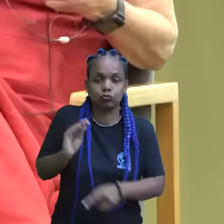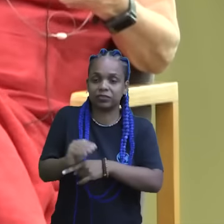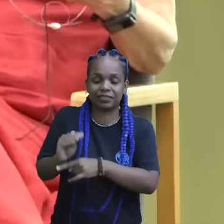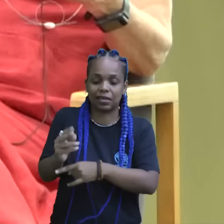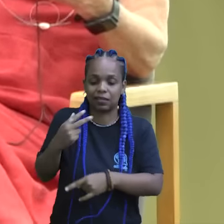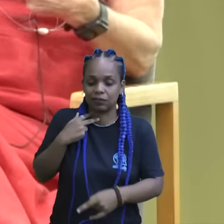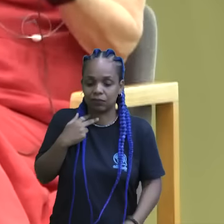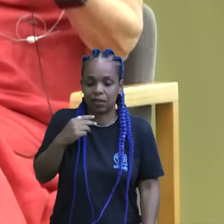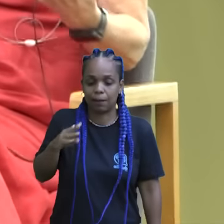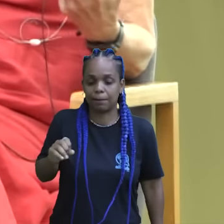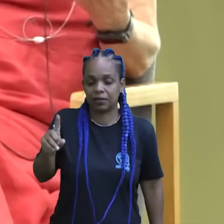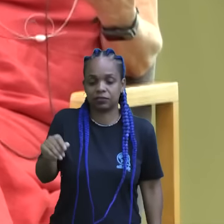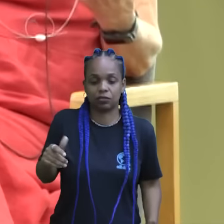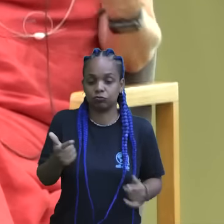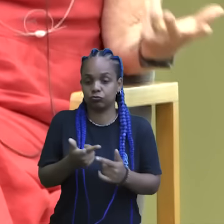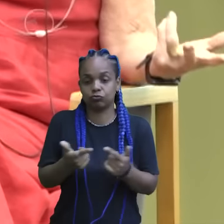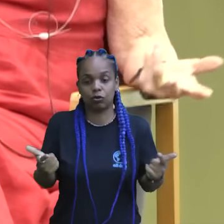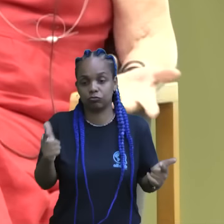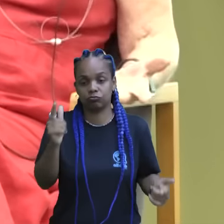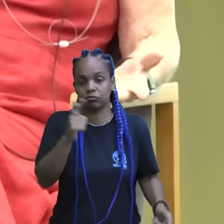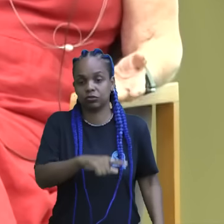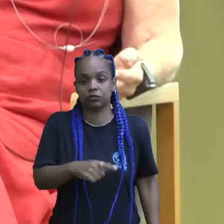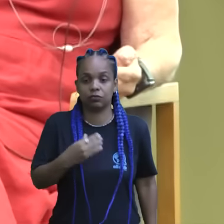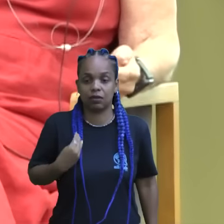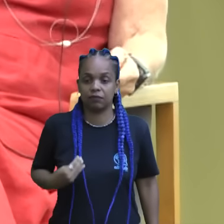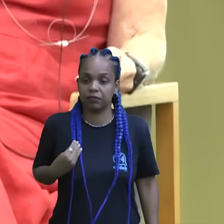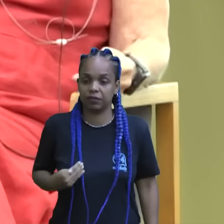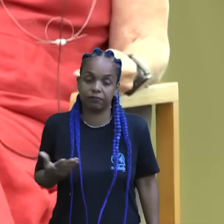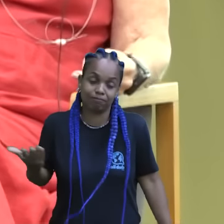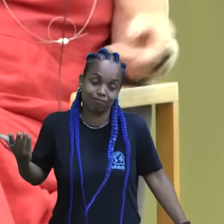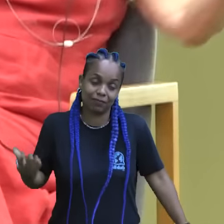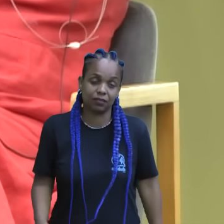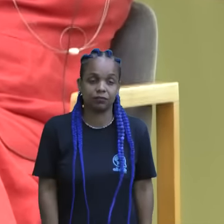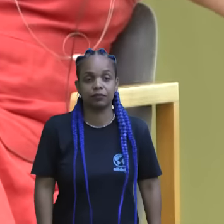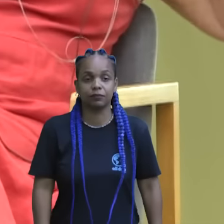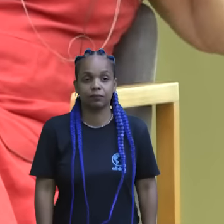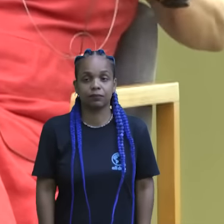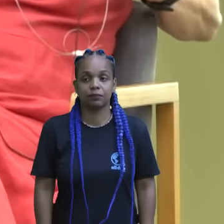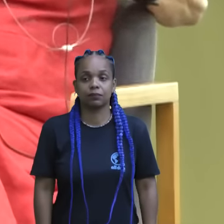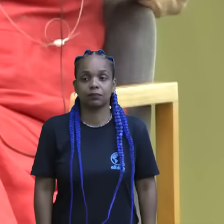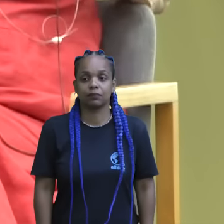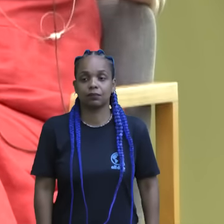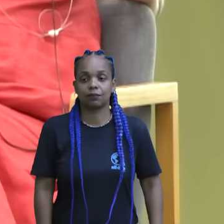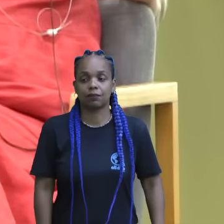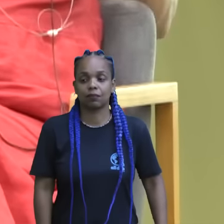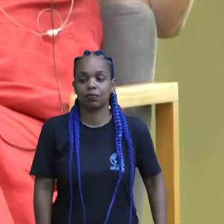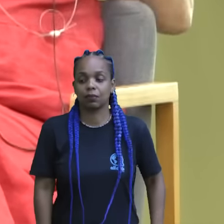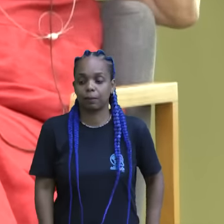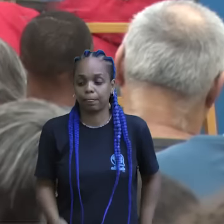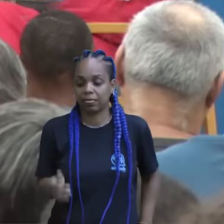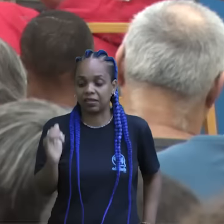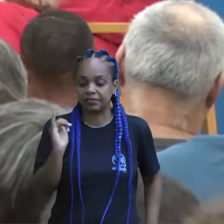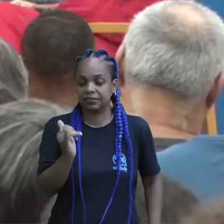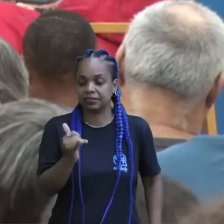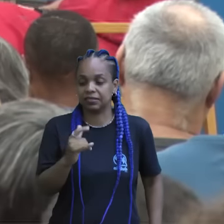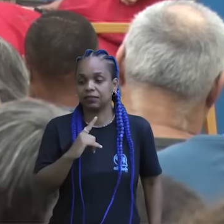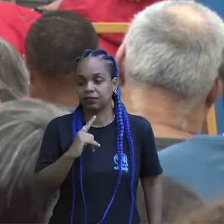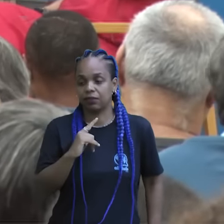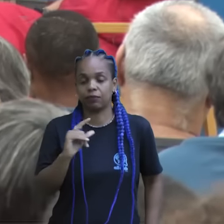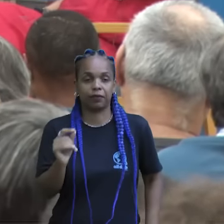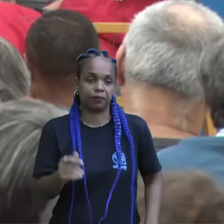cabe dizer que um é maior do que o outro. Né? Mas, doutora Alceu, era chegado à polêmica.